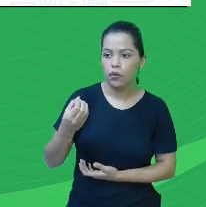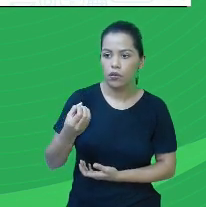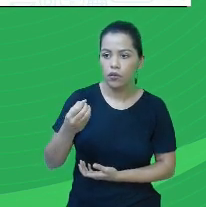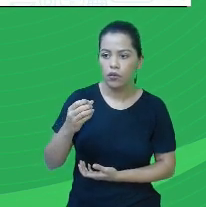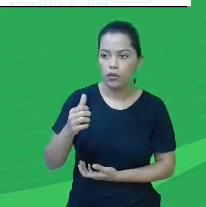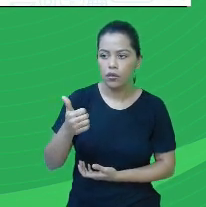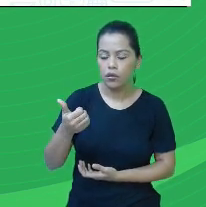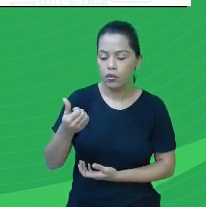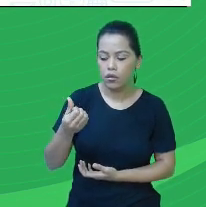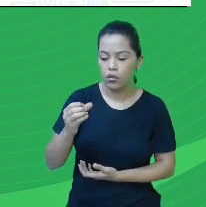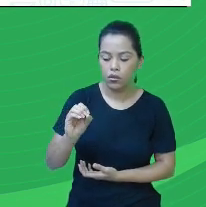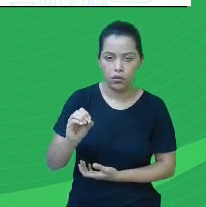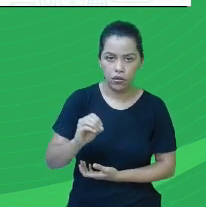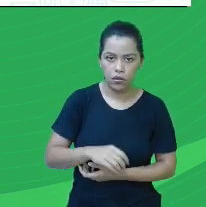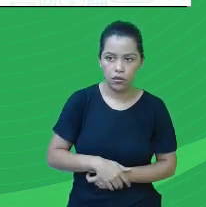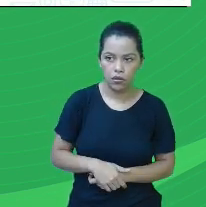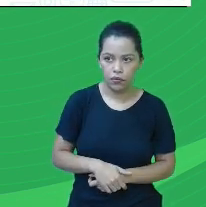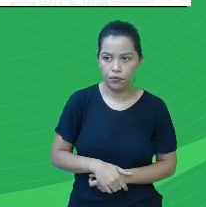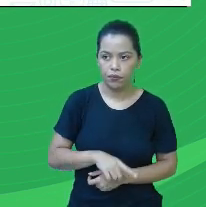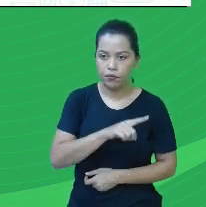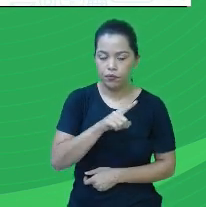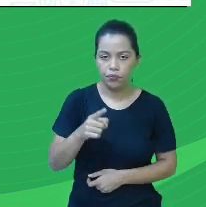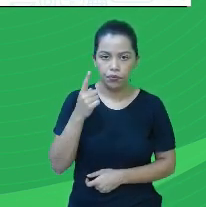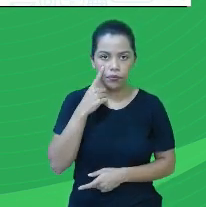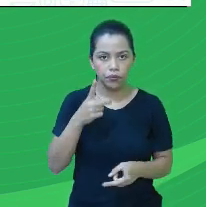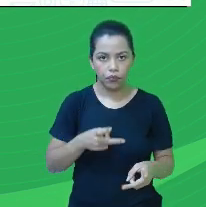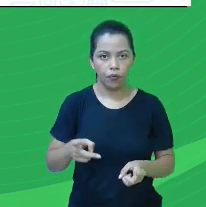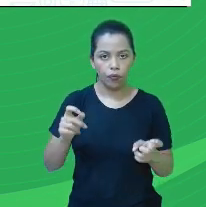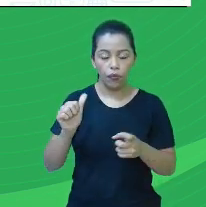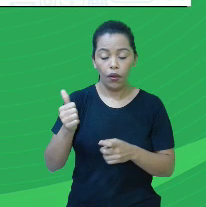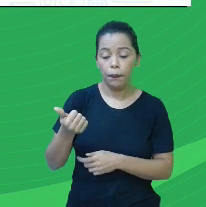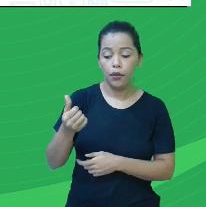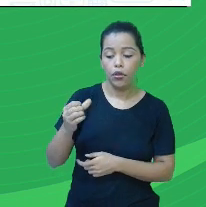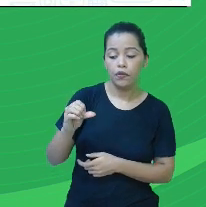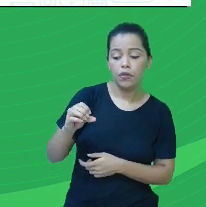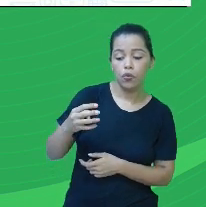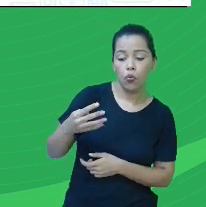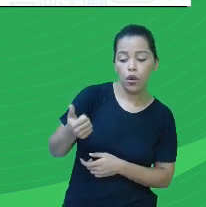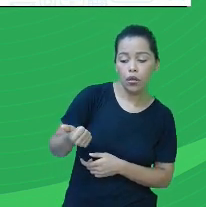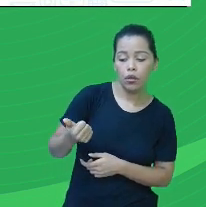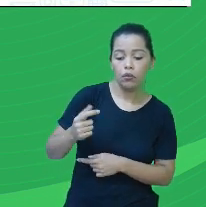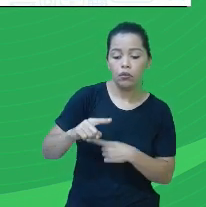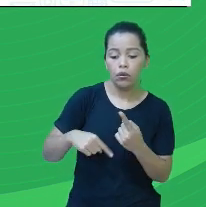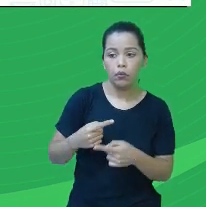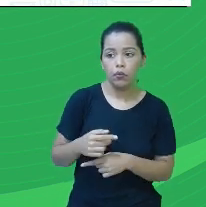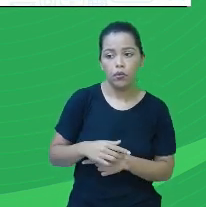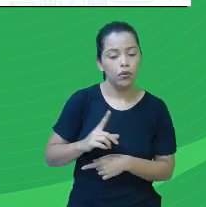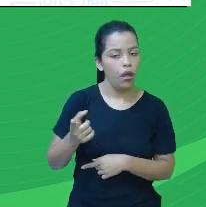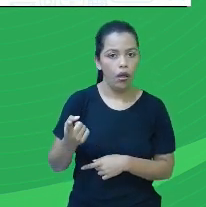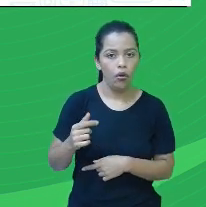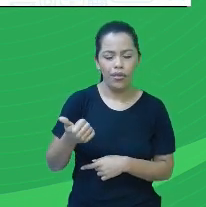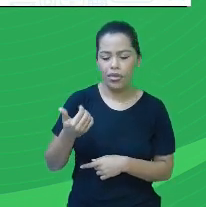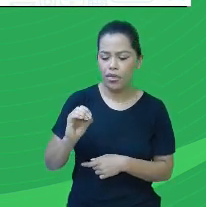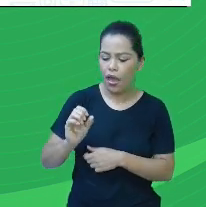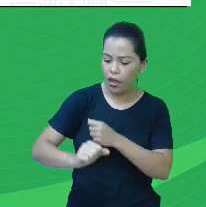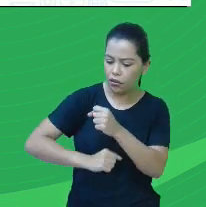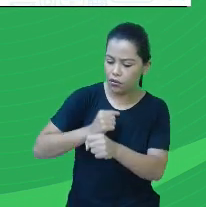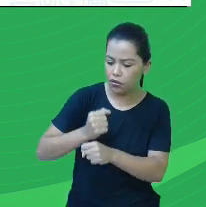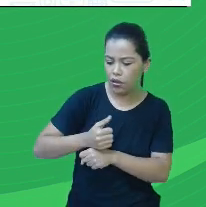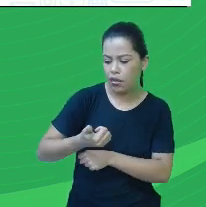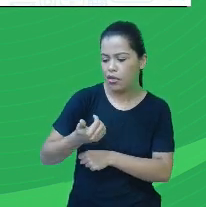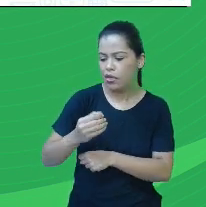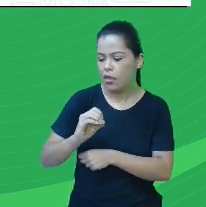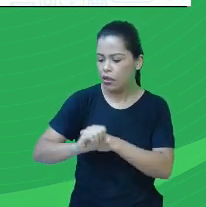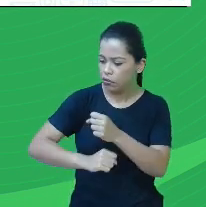1960. Também você está observando que não é tipo assim, 1941, depois 42, não. São décadas, não é 40, os